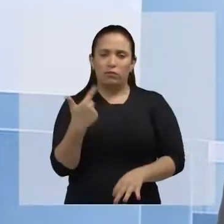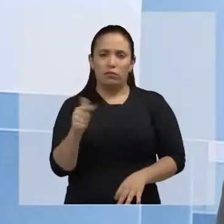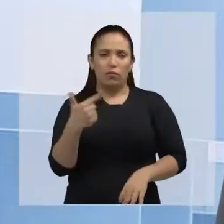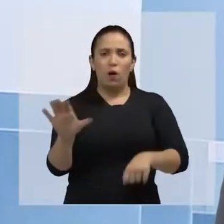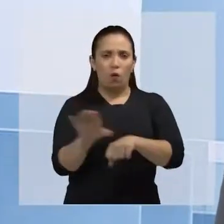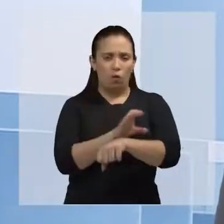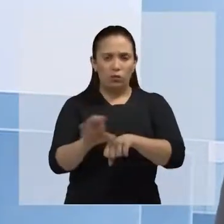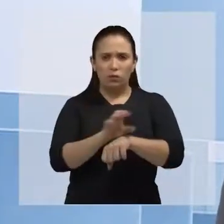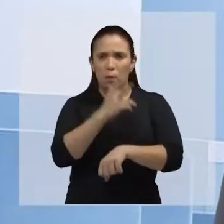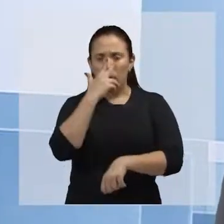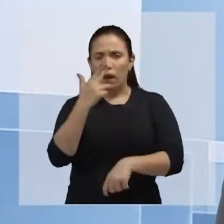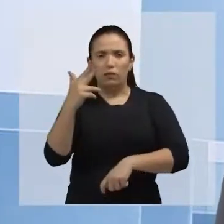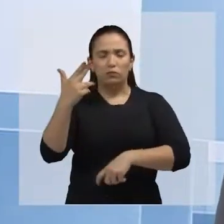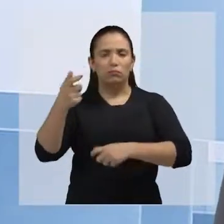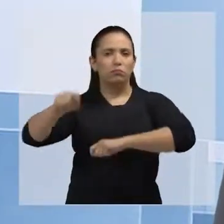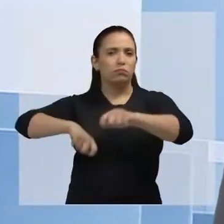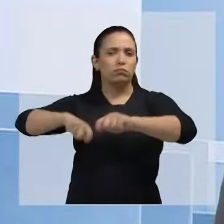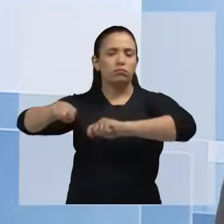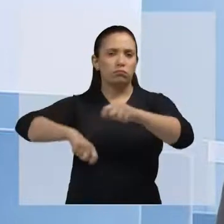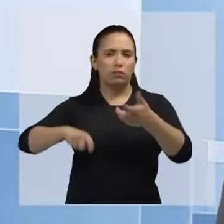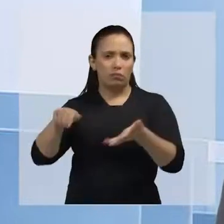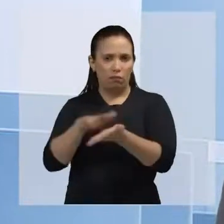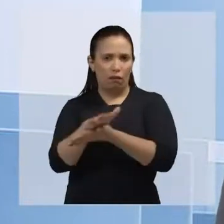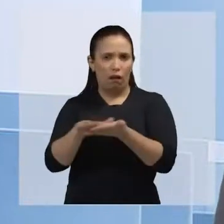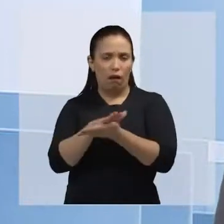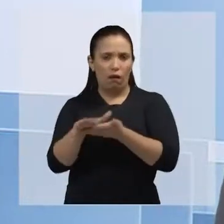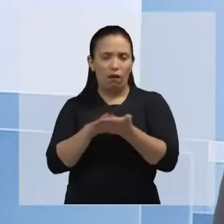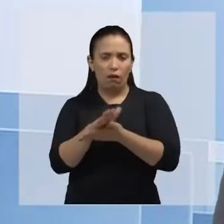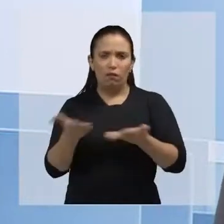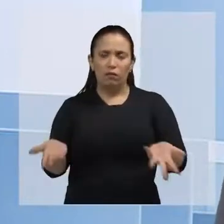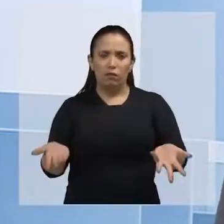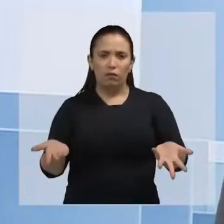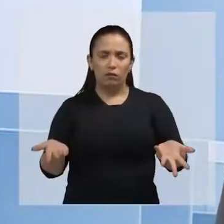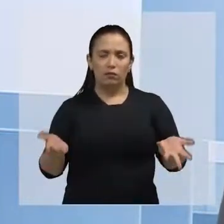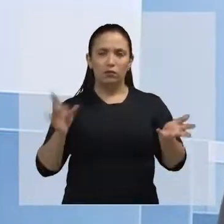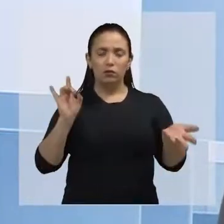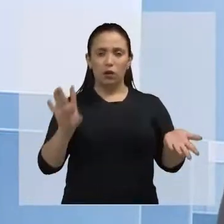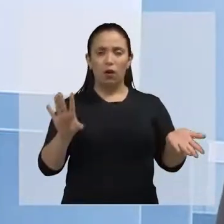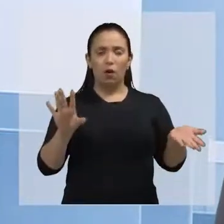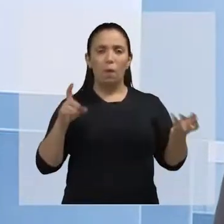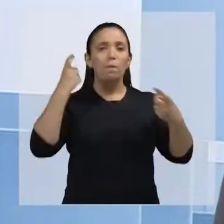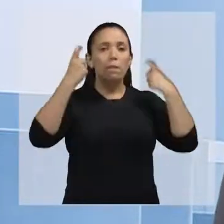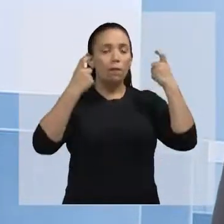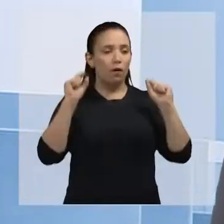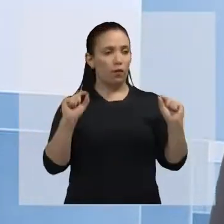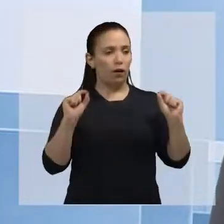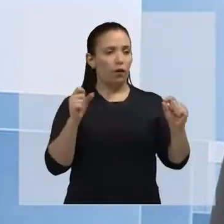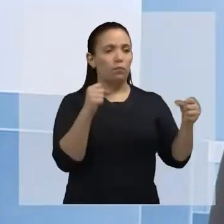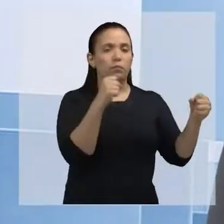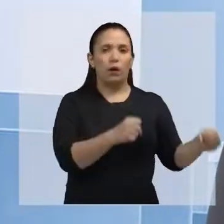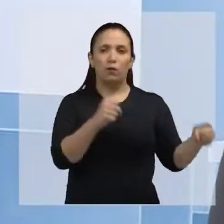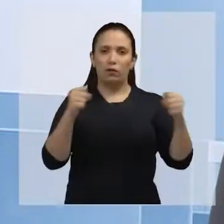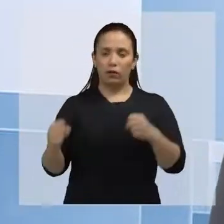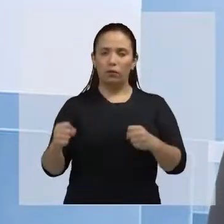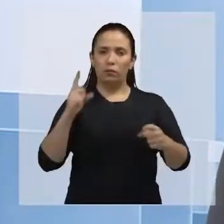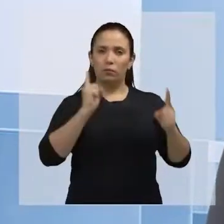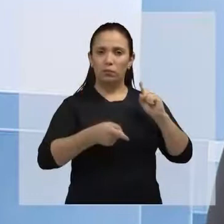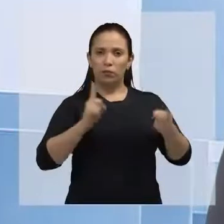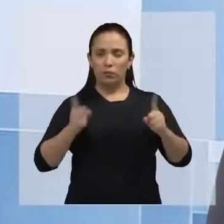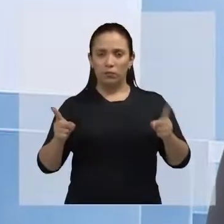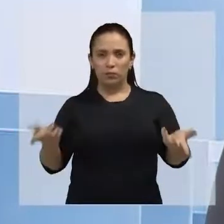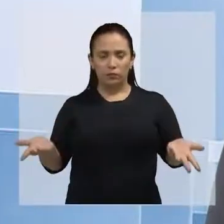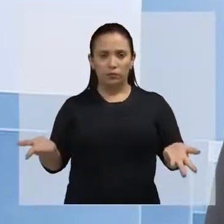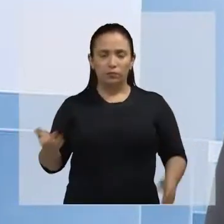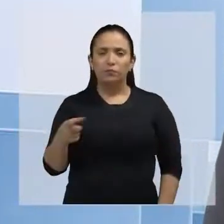a nossa Constituição não vale nada, nosso Código Penal não vale nada, nosso Código Civil não vale nada, e o que vale só é a questão de quem tem poder ou não tem poder